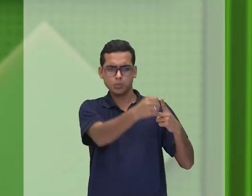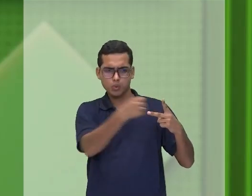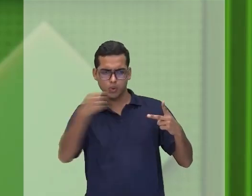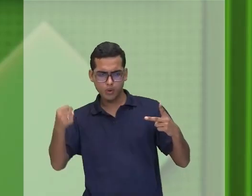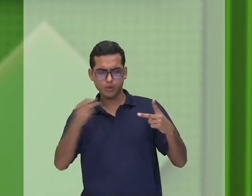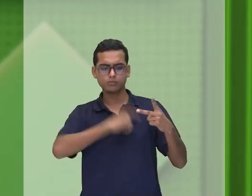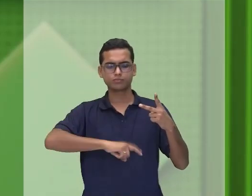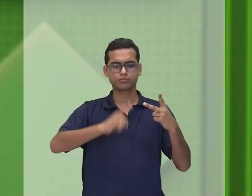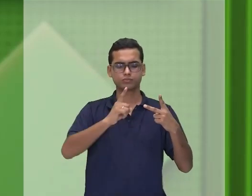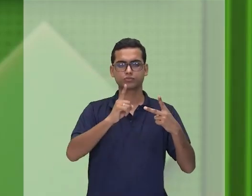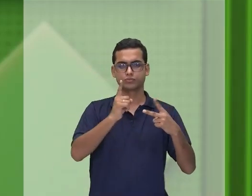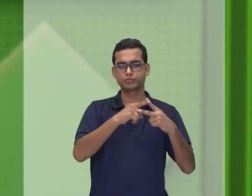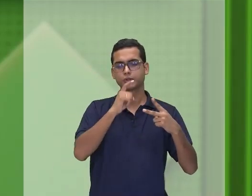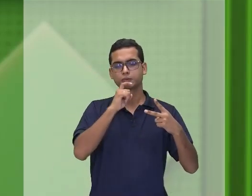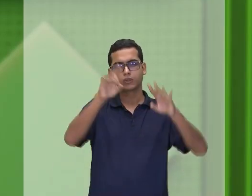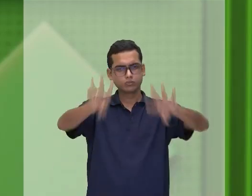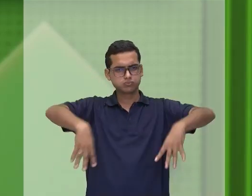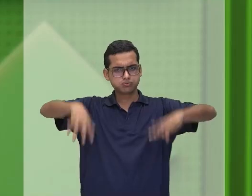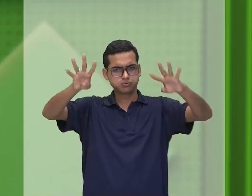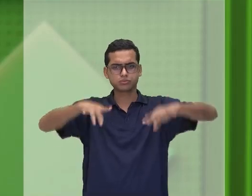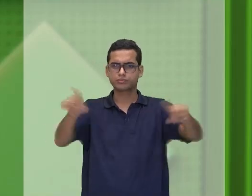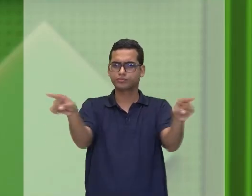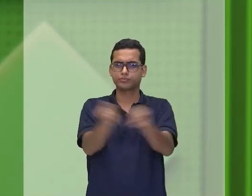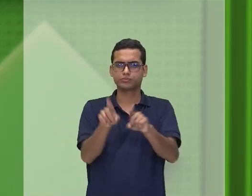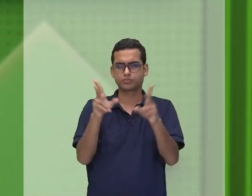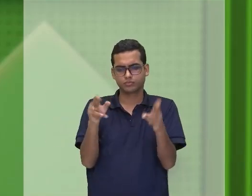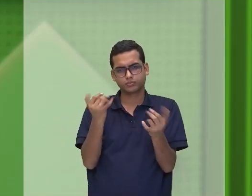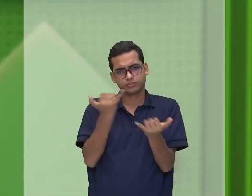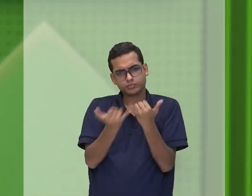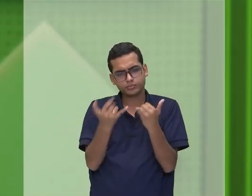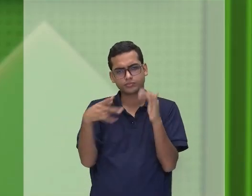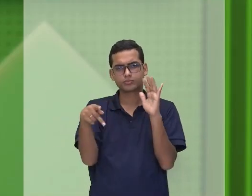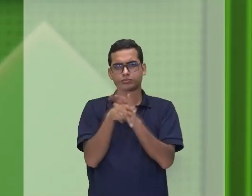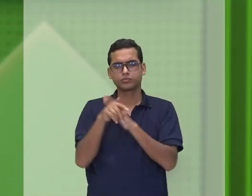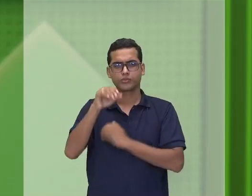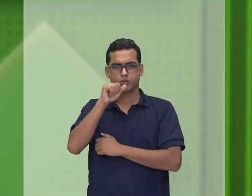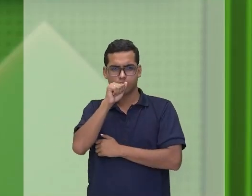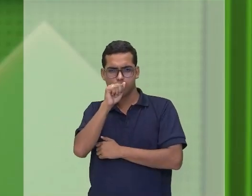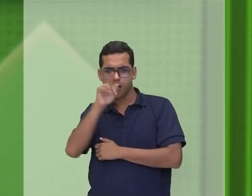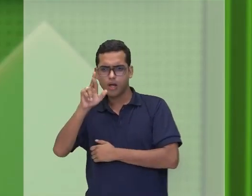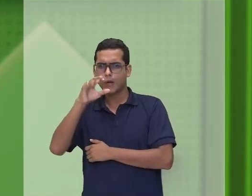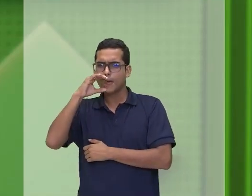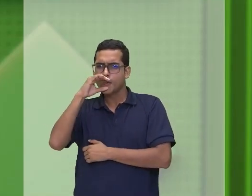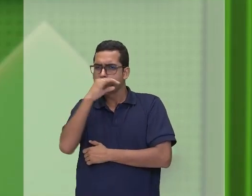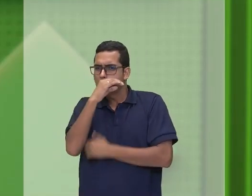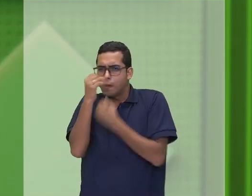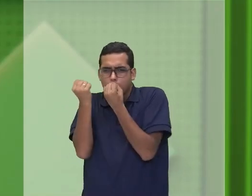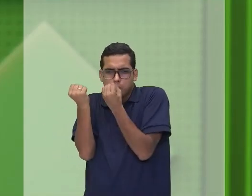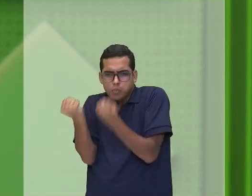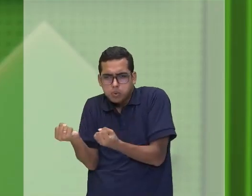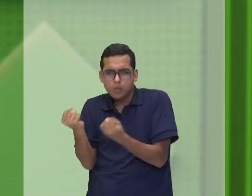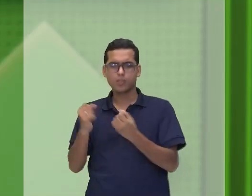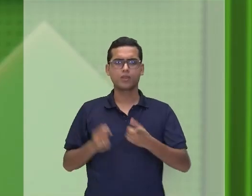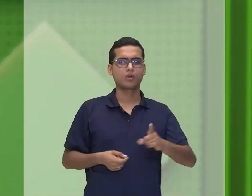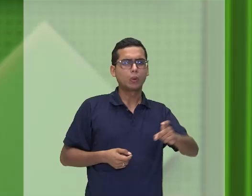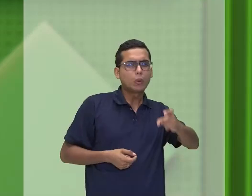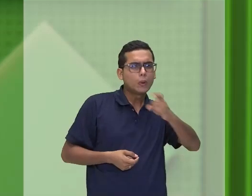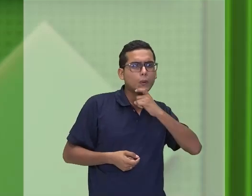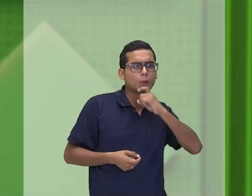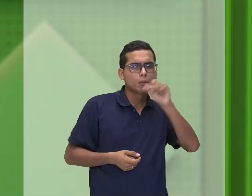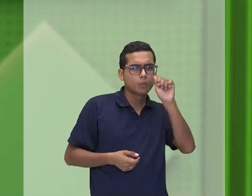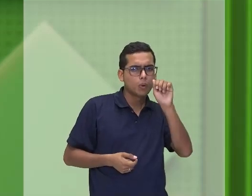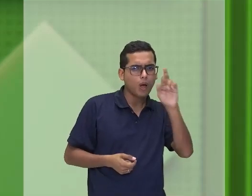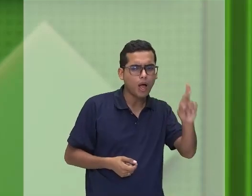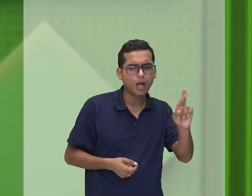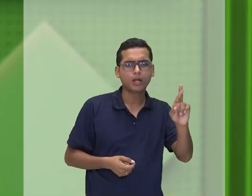lembrar, o ar quente, ele é mais pesado do que o ar frio. Então, a partir do momento,